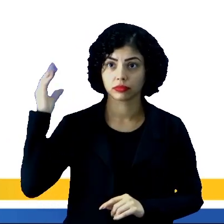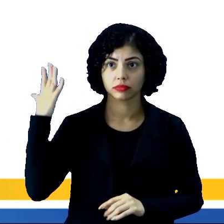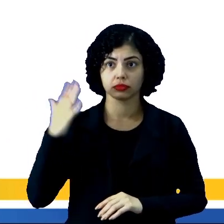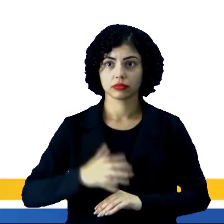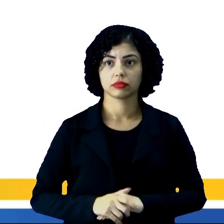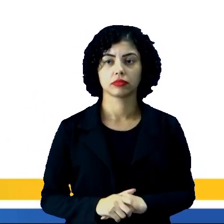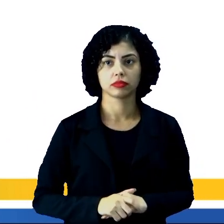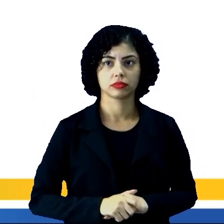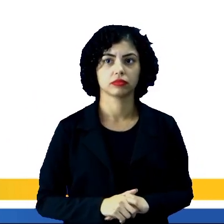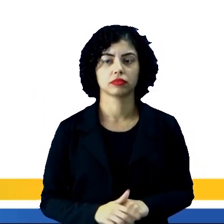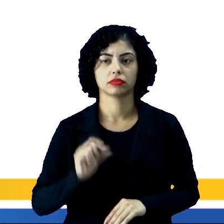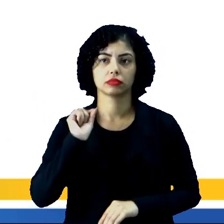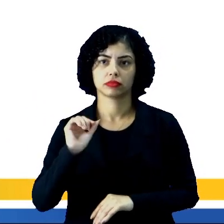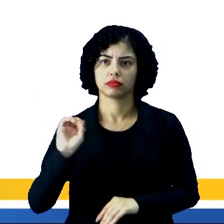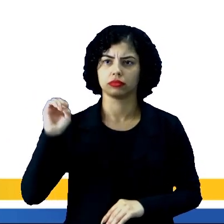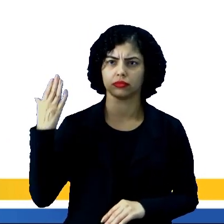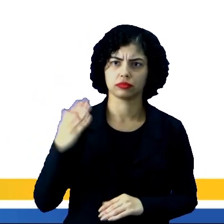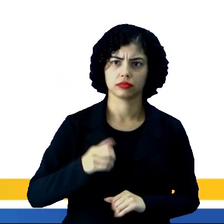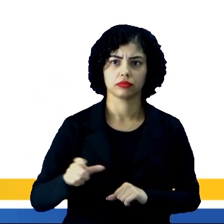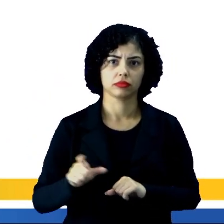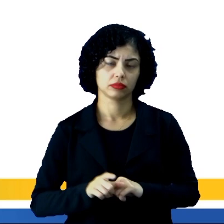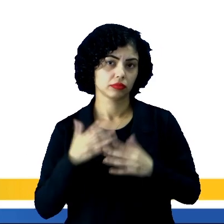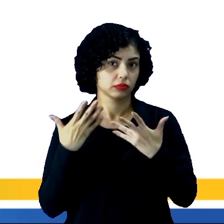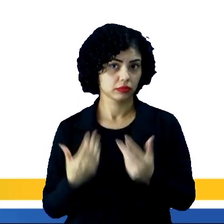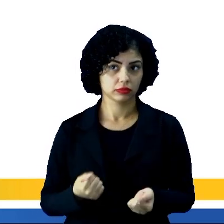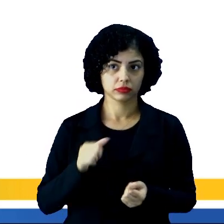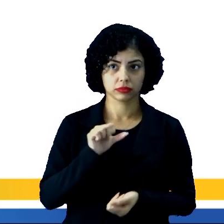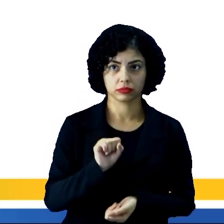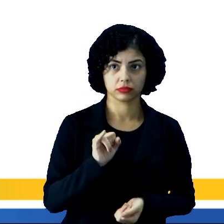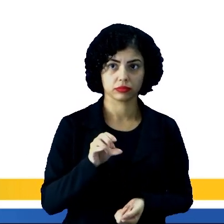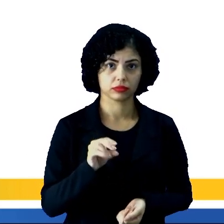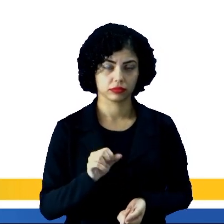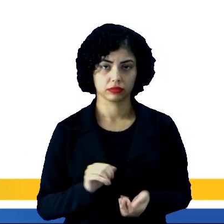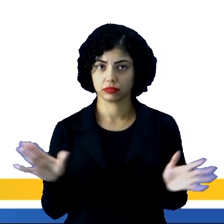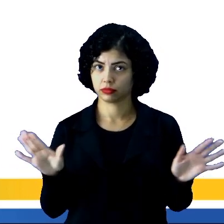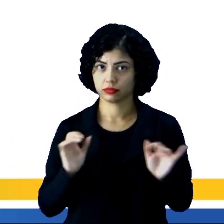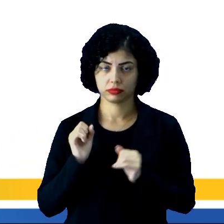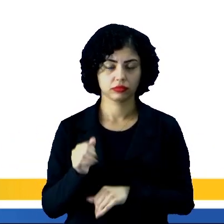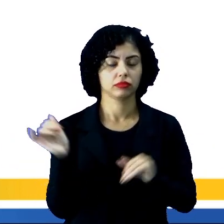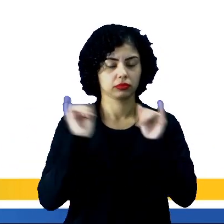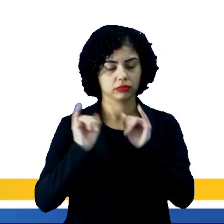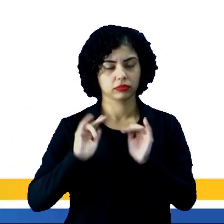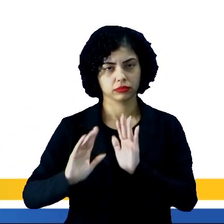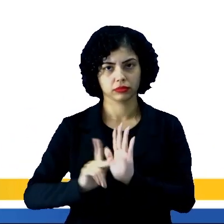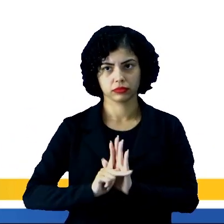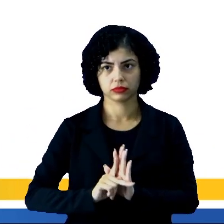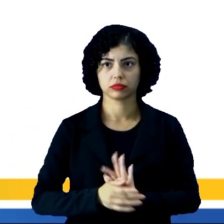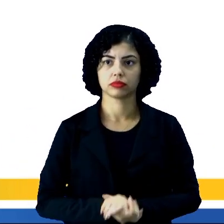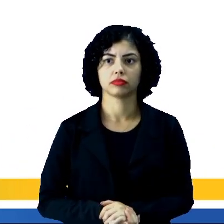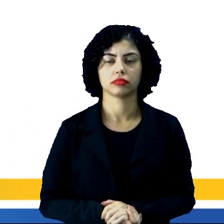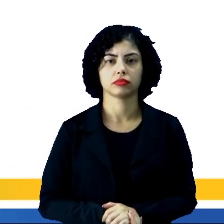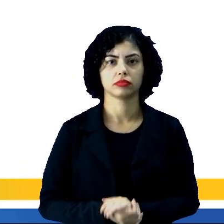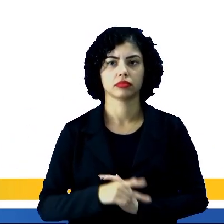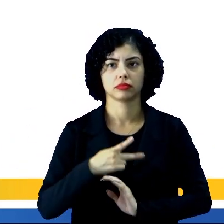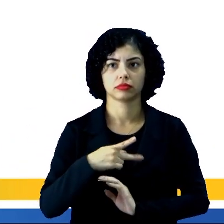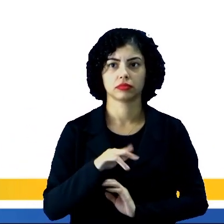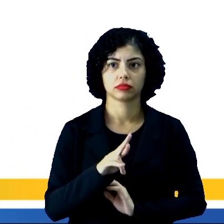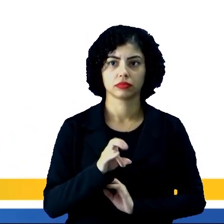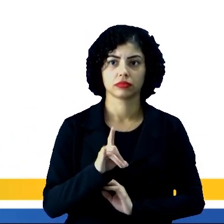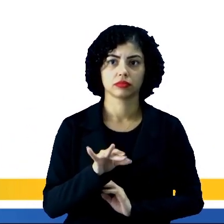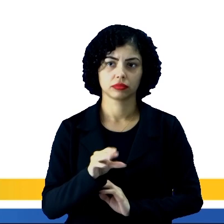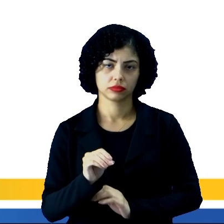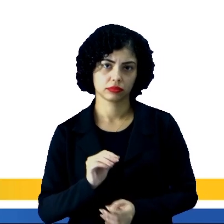sujeito Agora me diga aí o que que aconteceu com o sujeito ele foi aprovado no Sisu pronto então esse foi aprovado no Sisu é o predicado